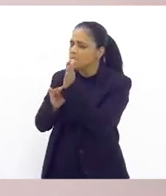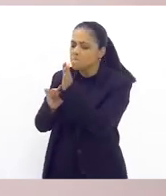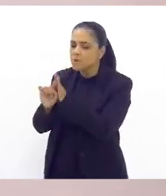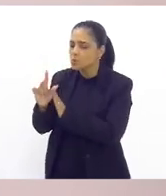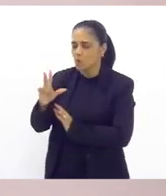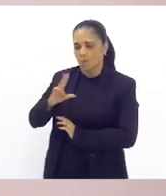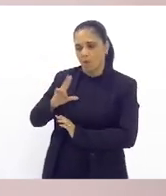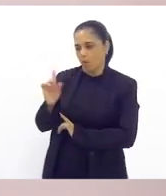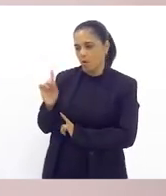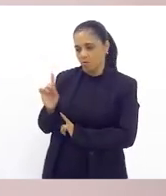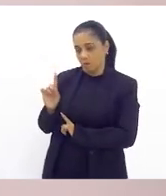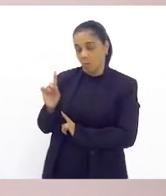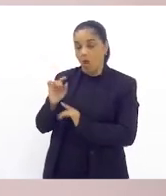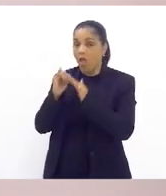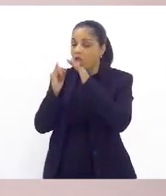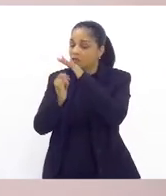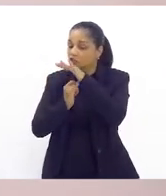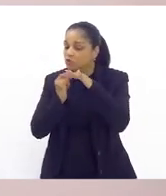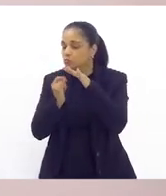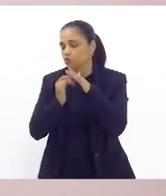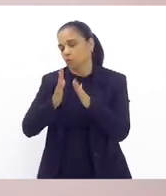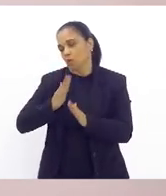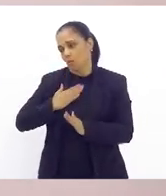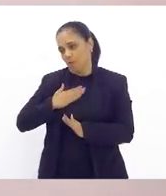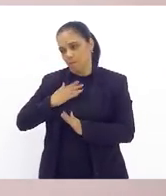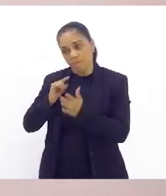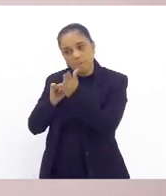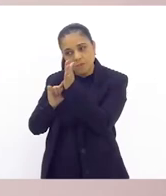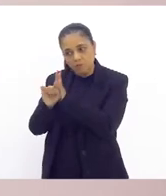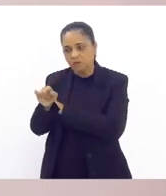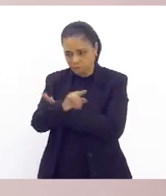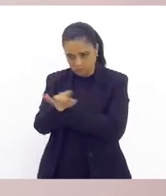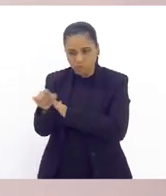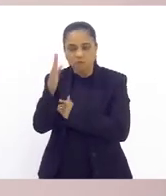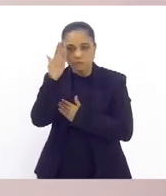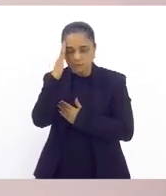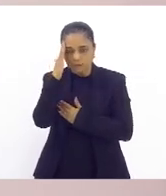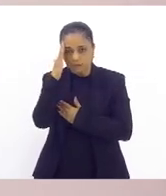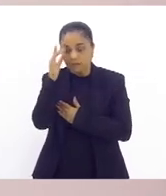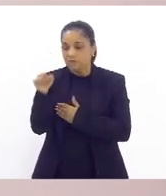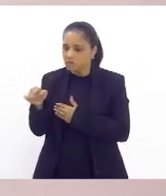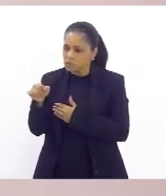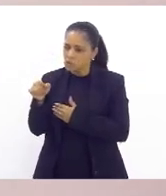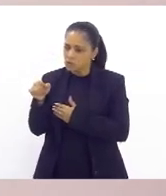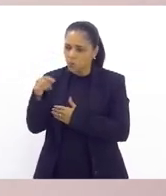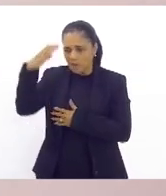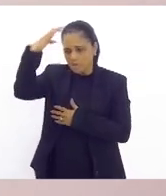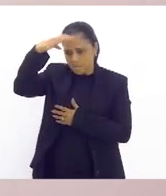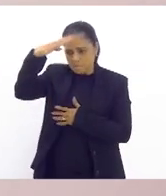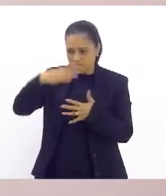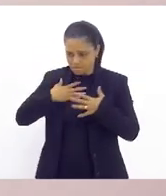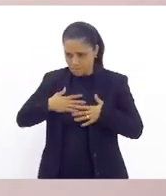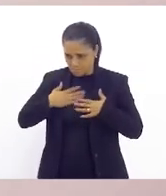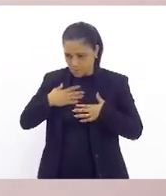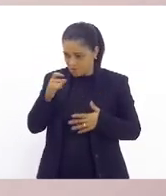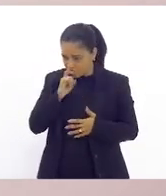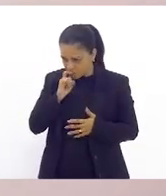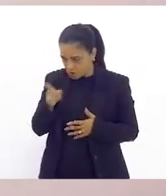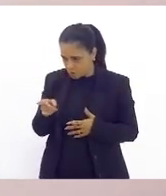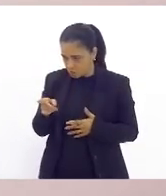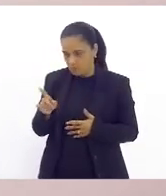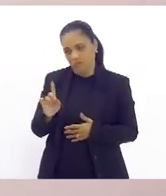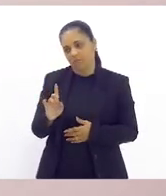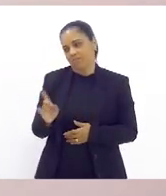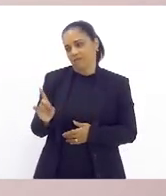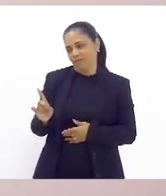mas institucional vocês vão entender o senhor tomar banho gelado todo dia tenho certeza que não